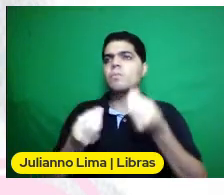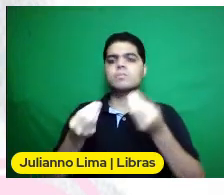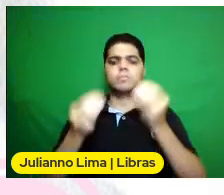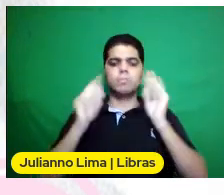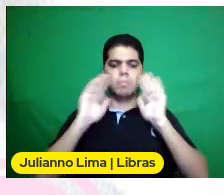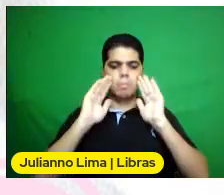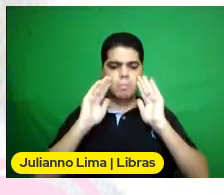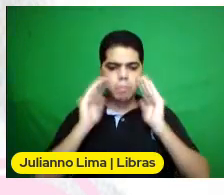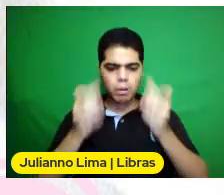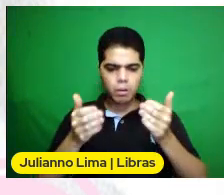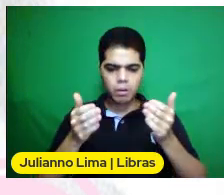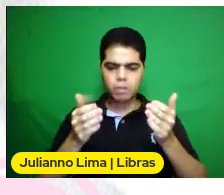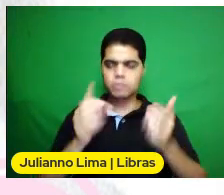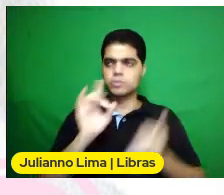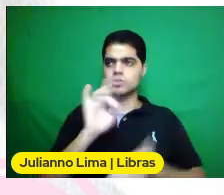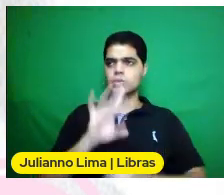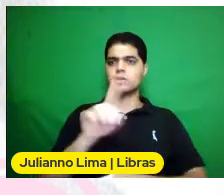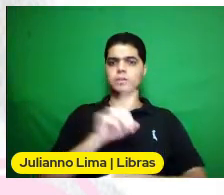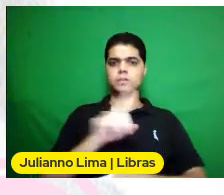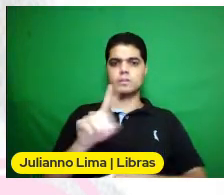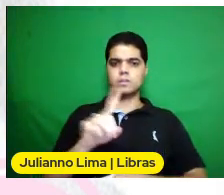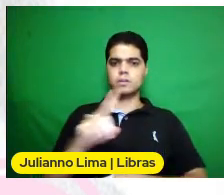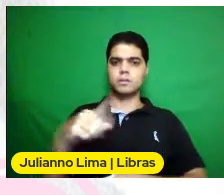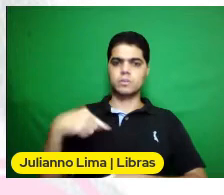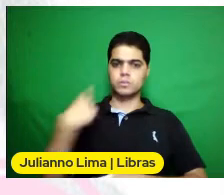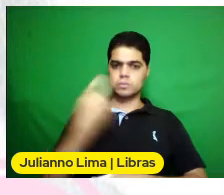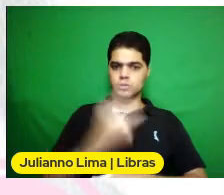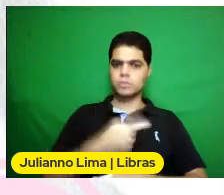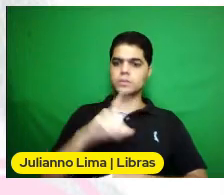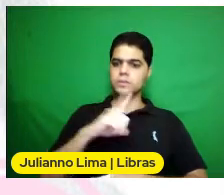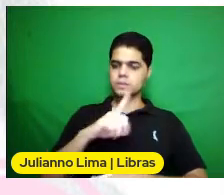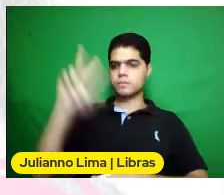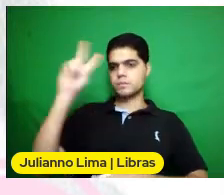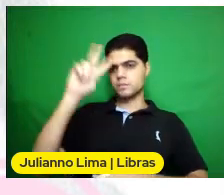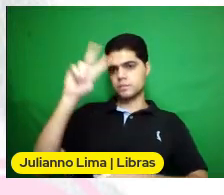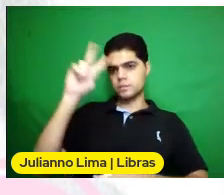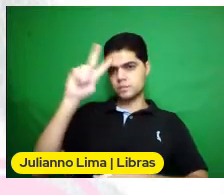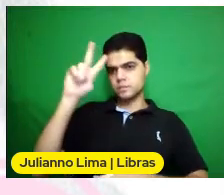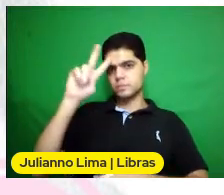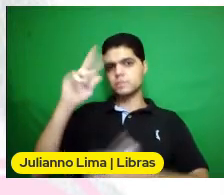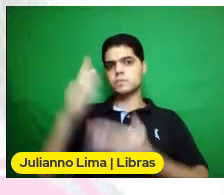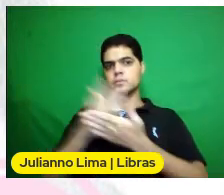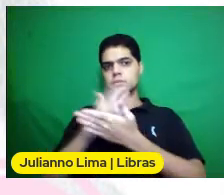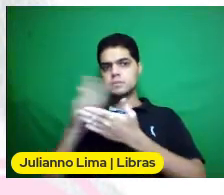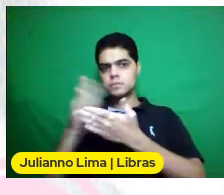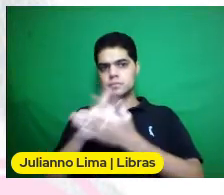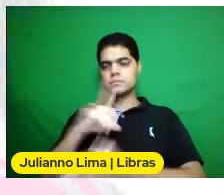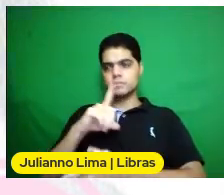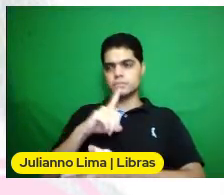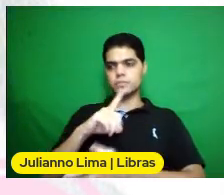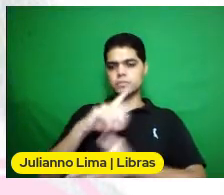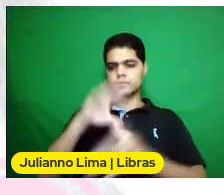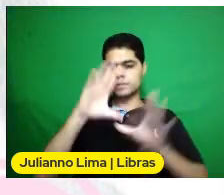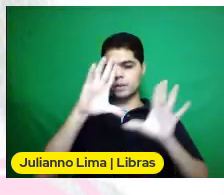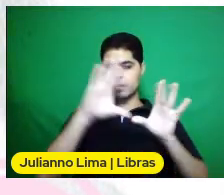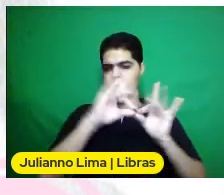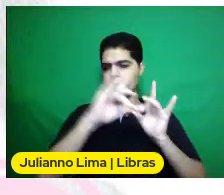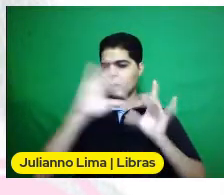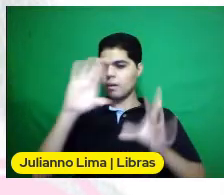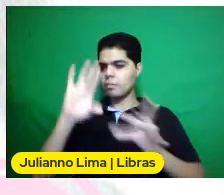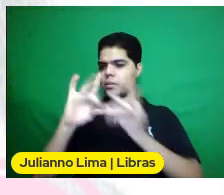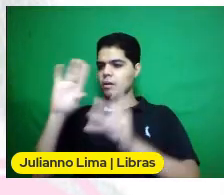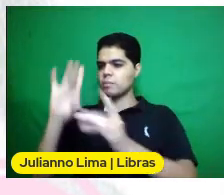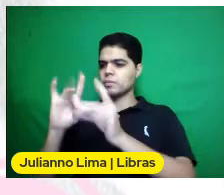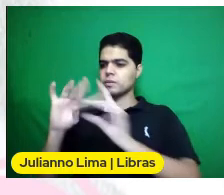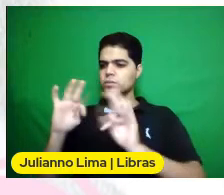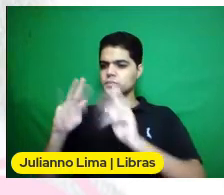visão. Nós deveríamos trazer, sim, a história, tentar sintetizar aquilo que a gente viu e tentar dar uma cara nova, fazer com que as